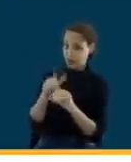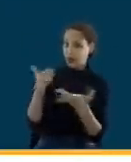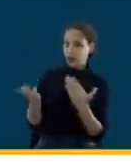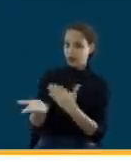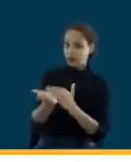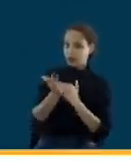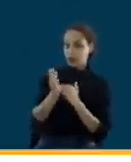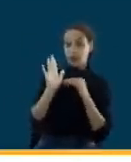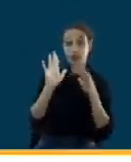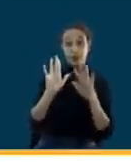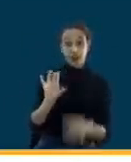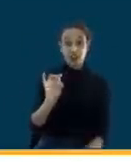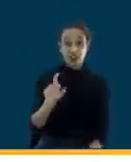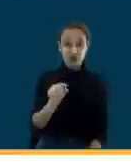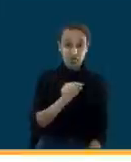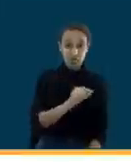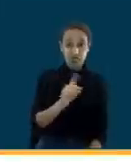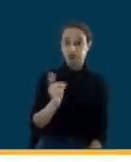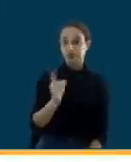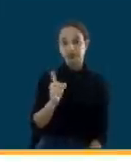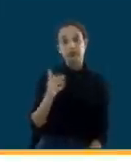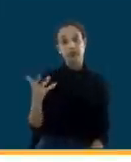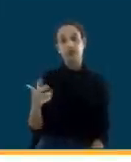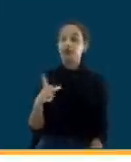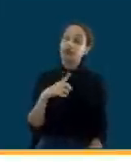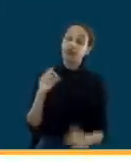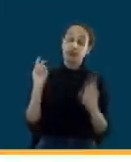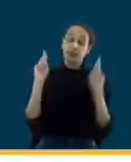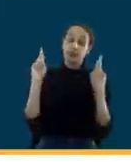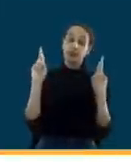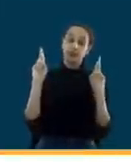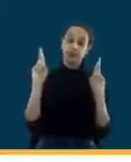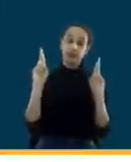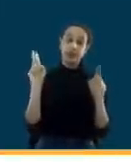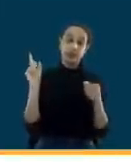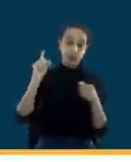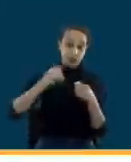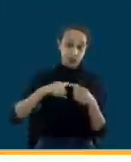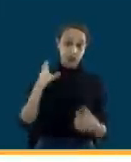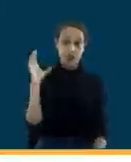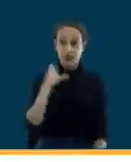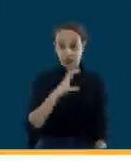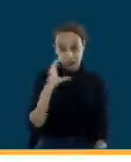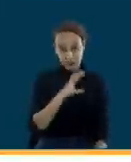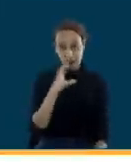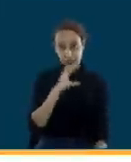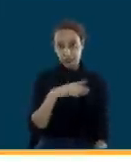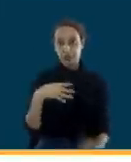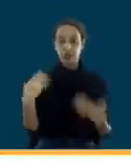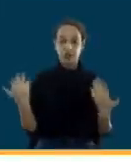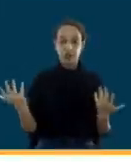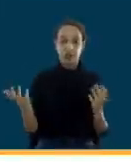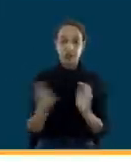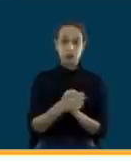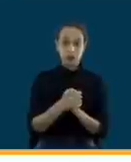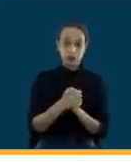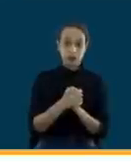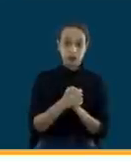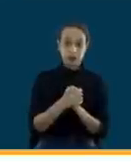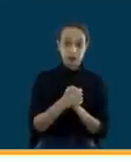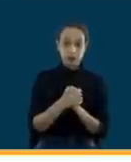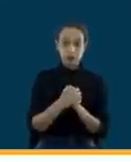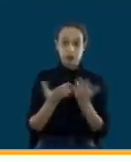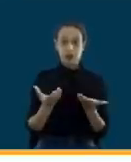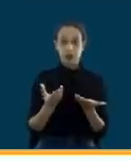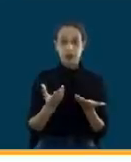temos ainda a grande esperança de voltar rapidamente aos nossos antigos hábitos